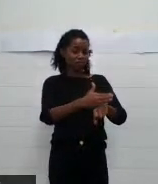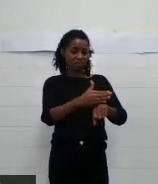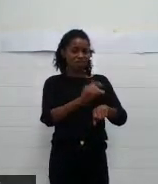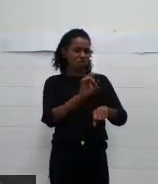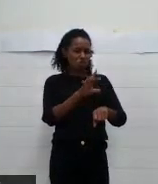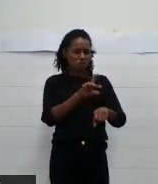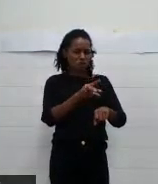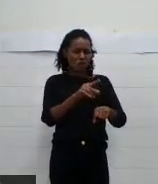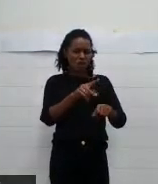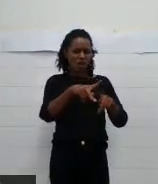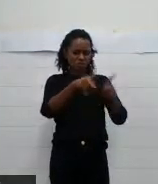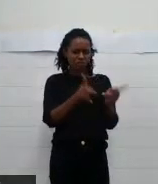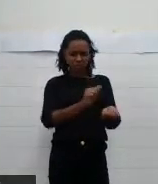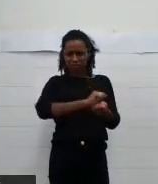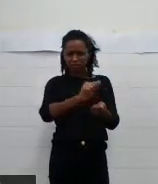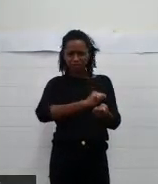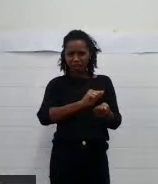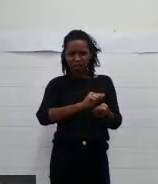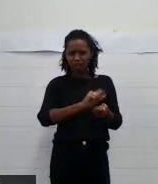acho que,